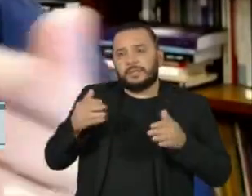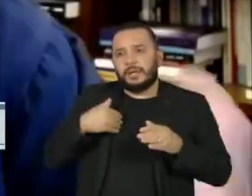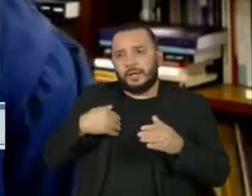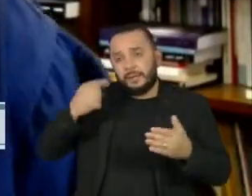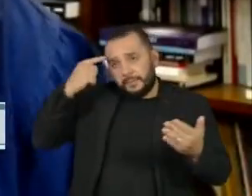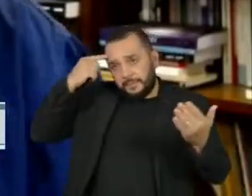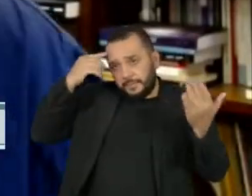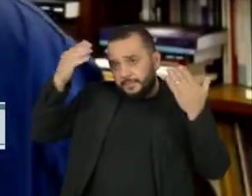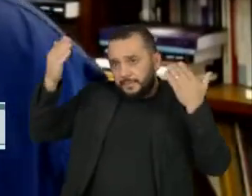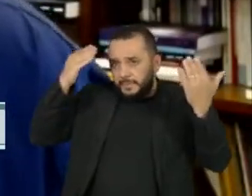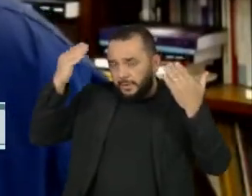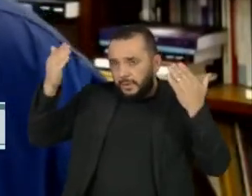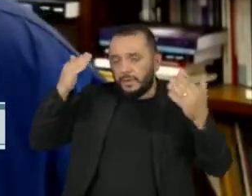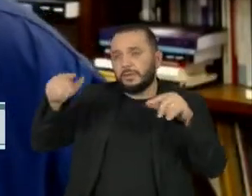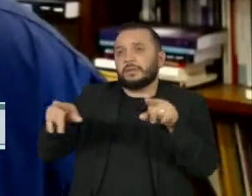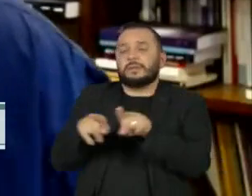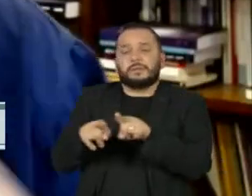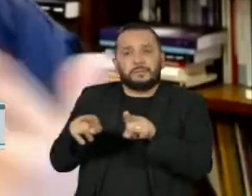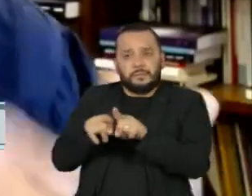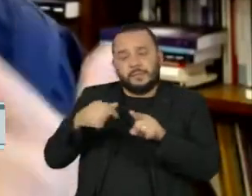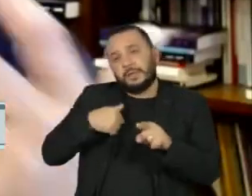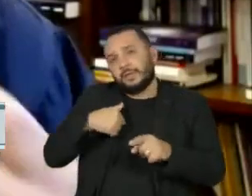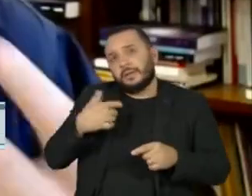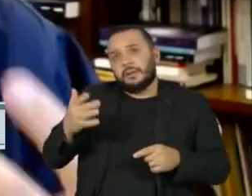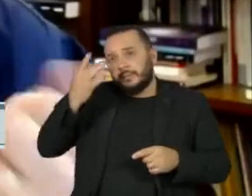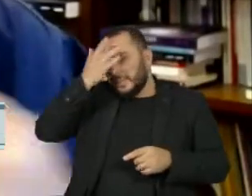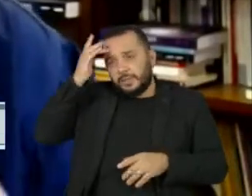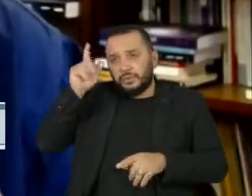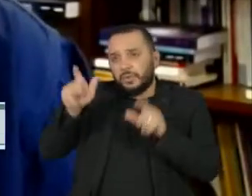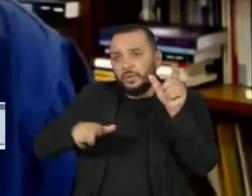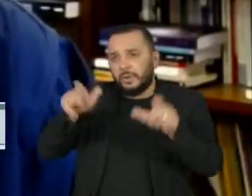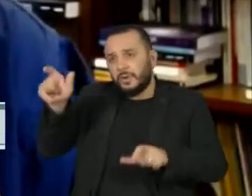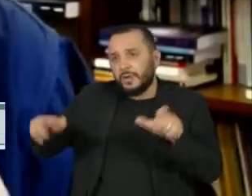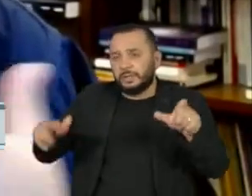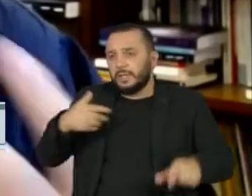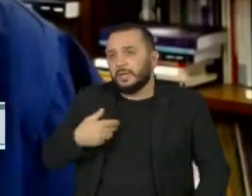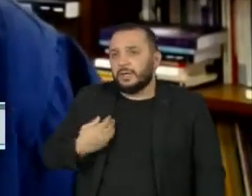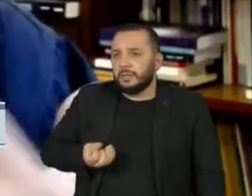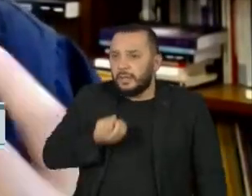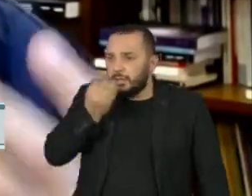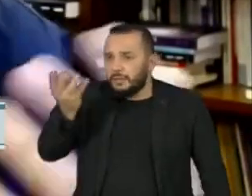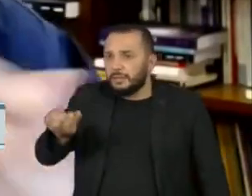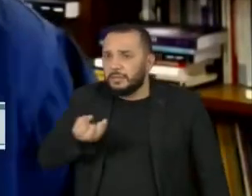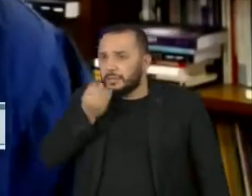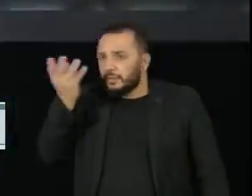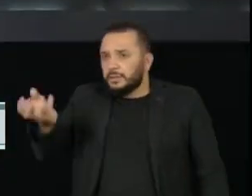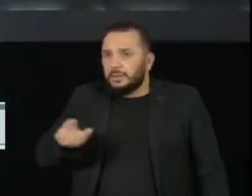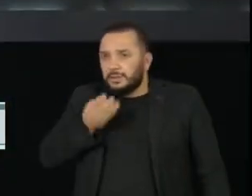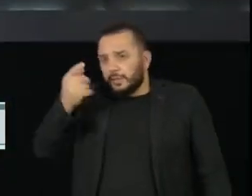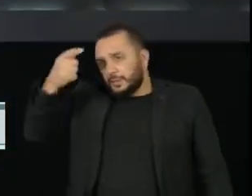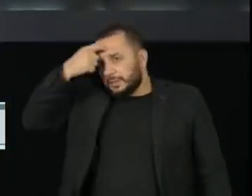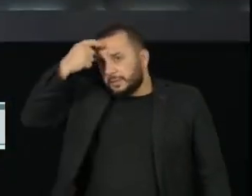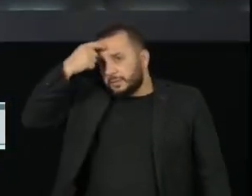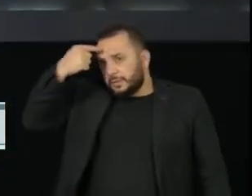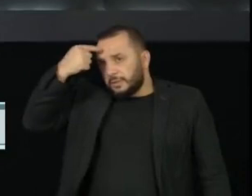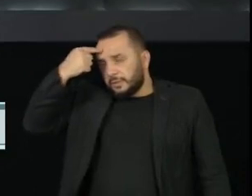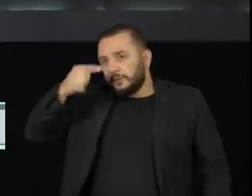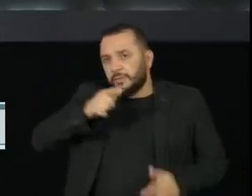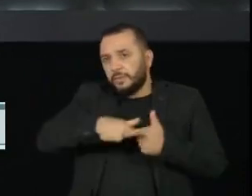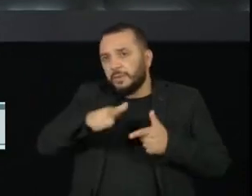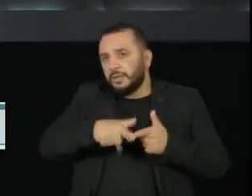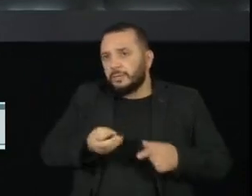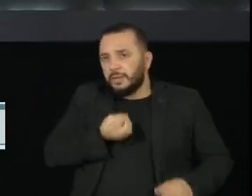vezes aquela pessoa a quem a gente recorre para falar da nossa situação mental. O